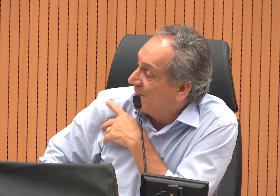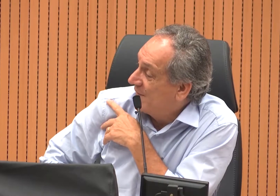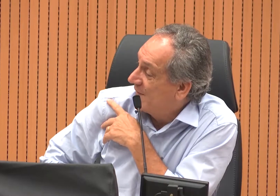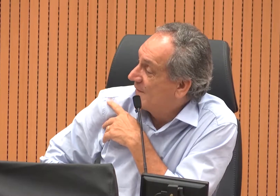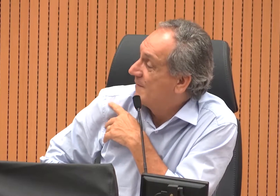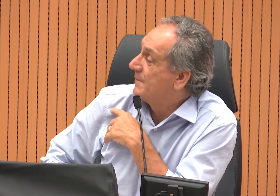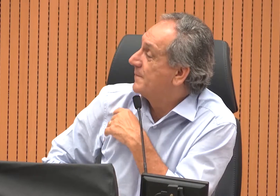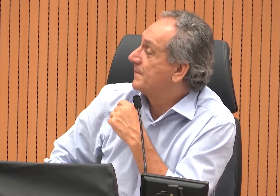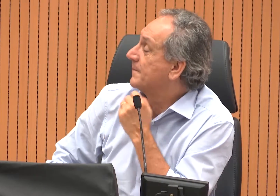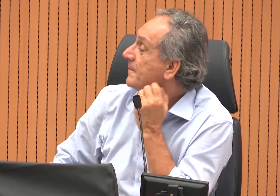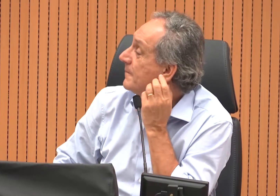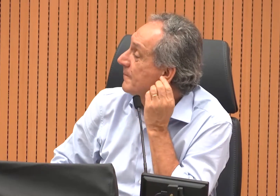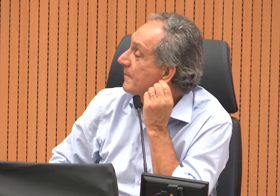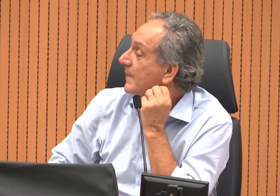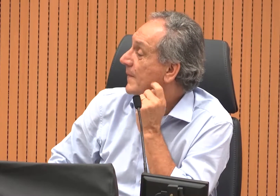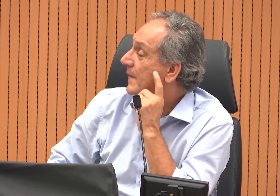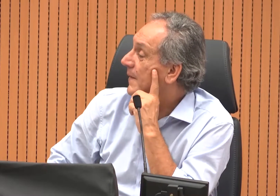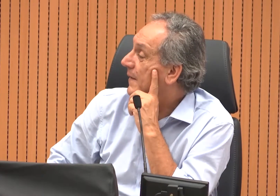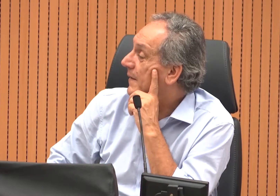Farmácia Vivas.